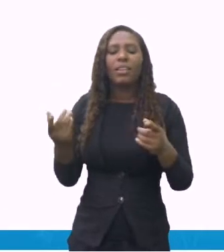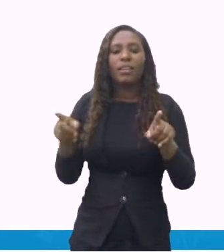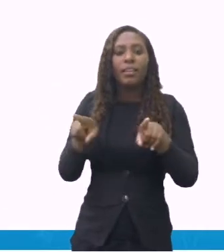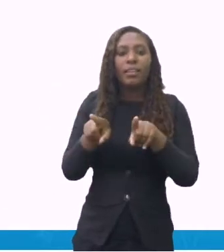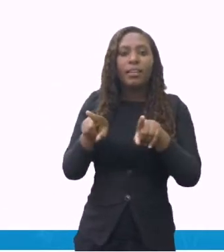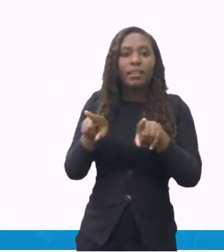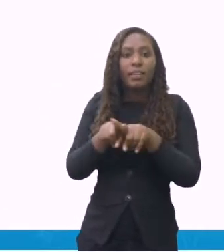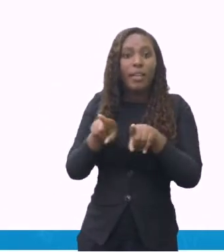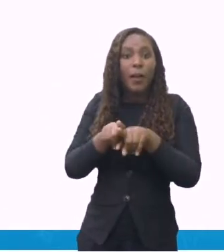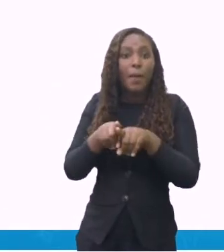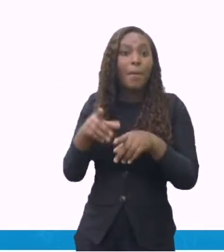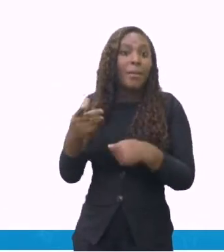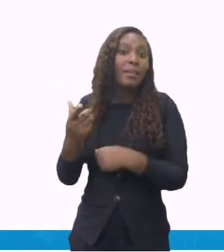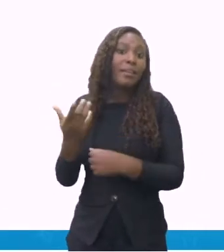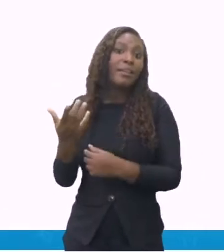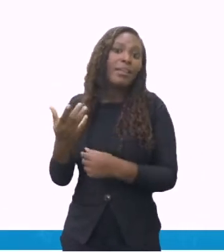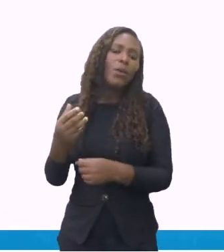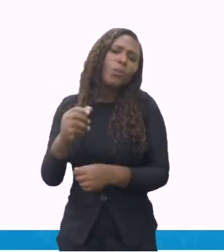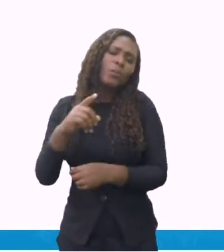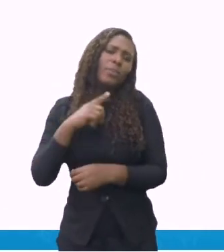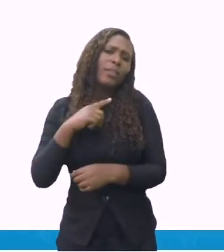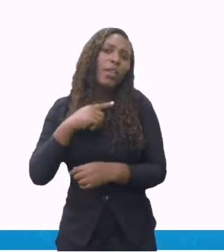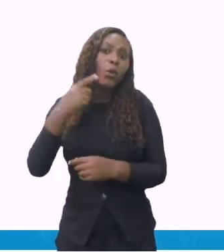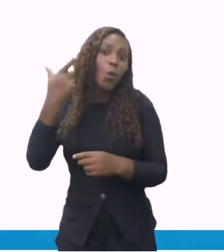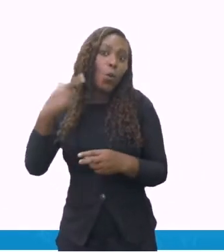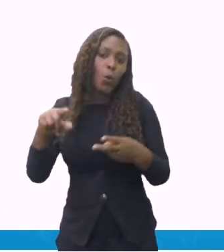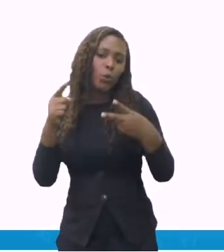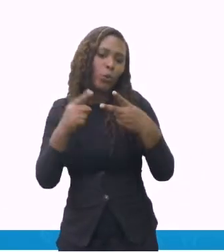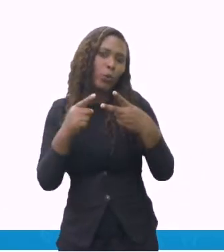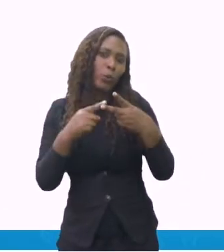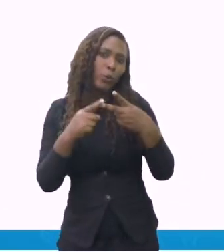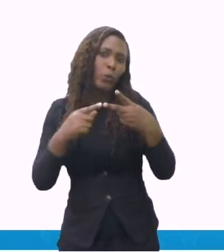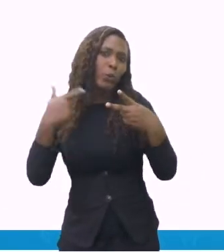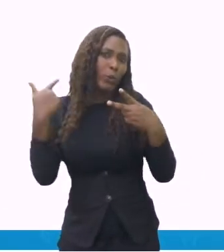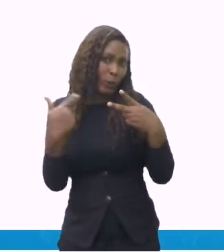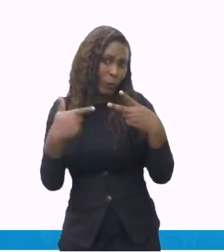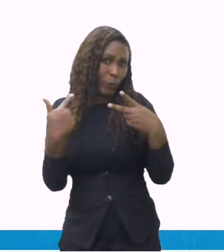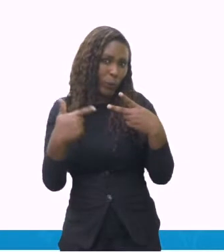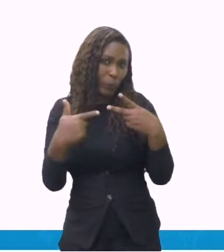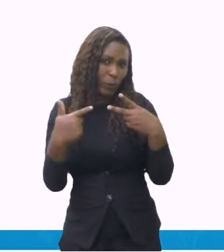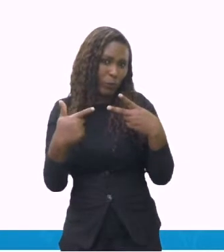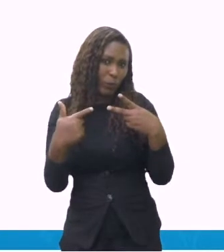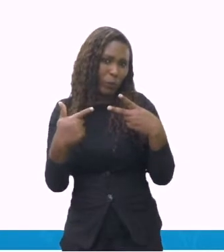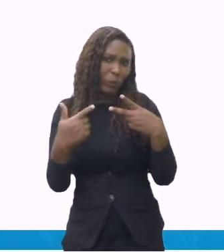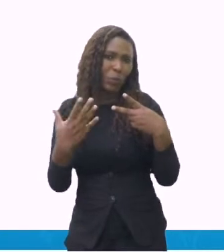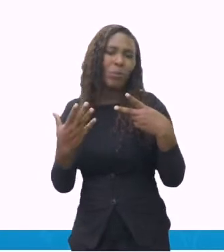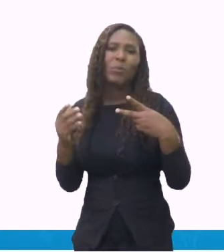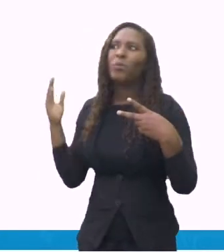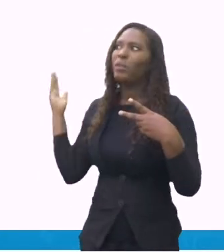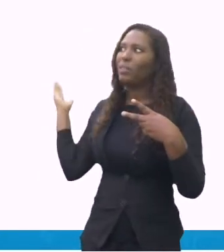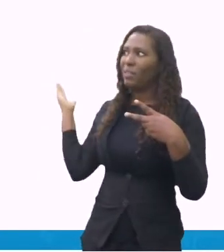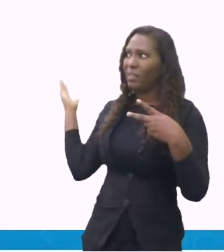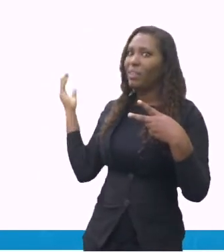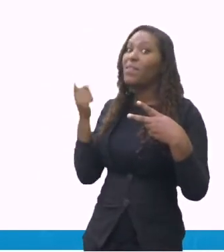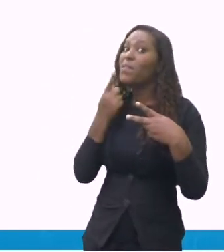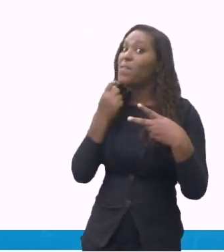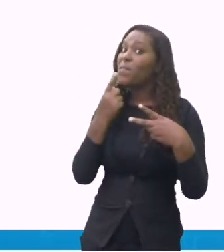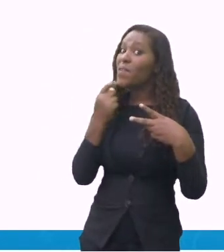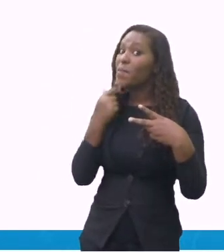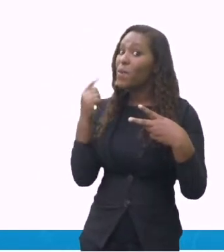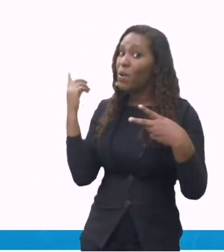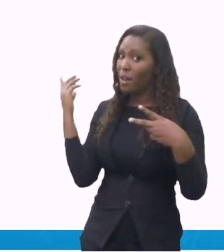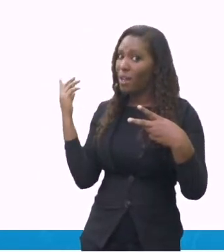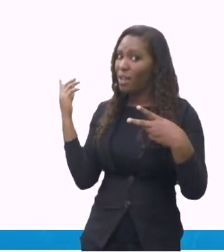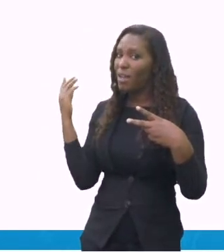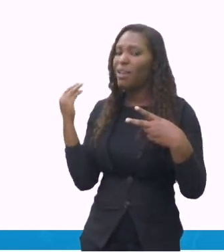se mostrou aqui para nós. Qual é o outro tipo de rocha magmática? As